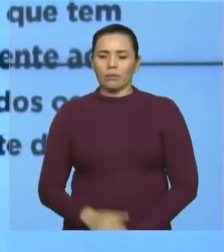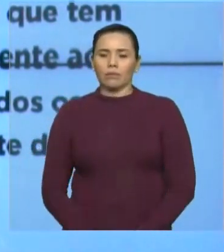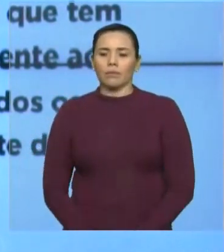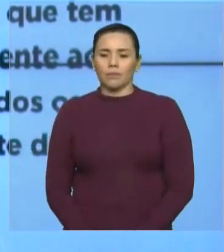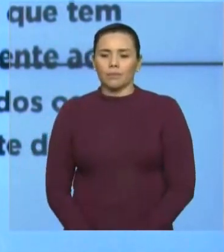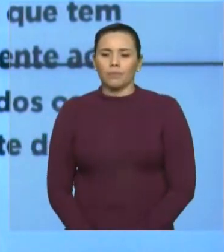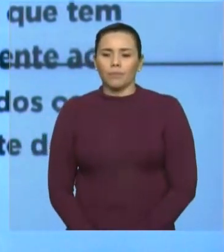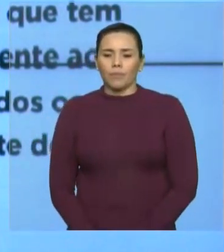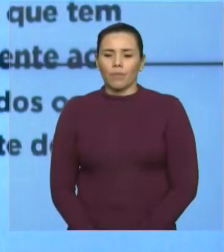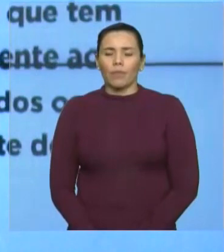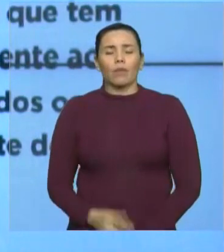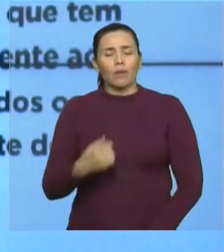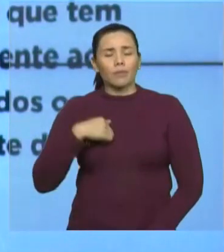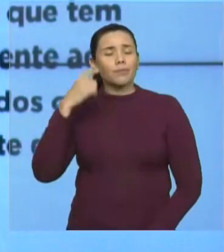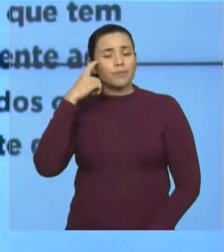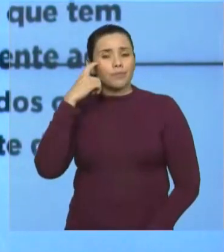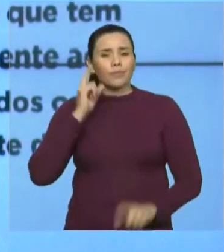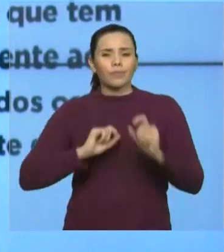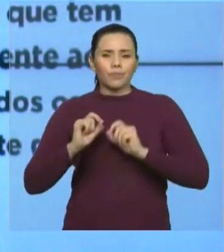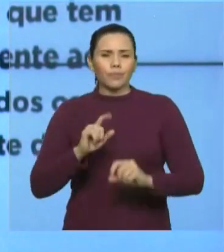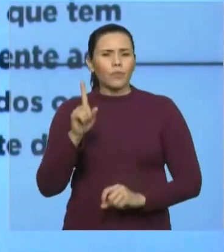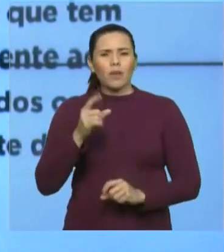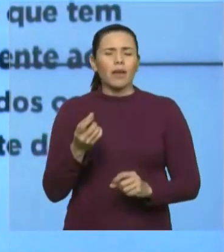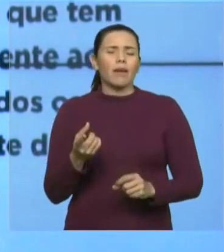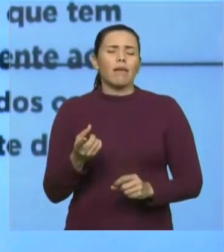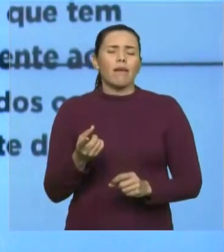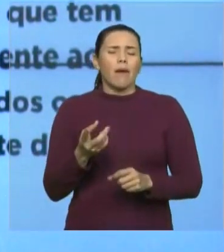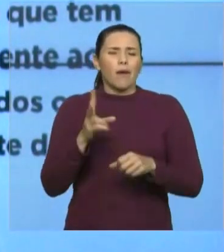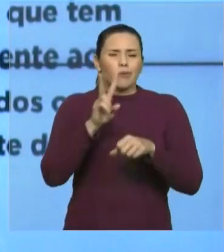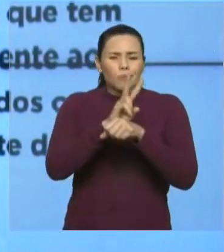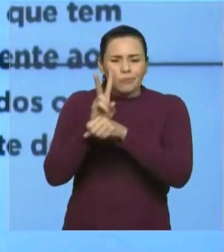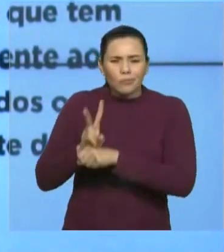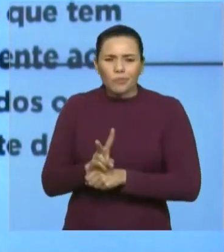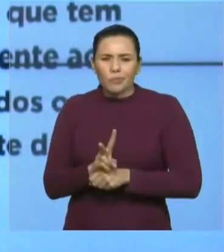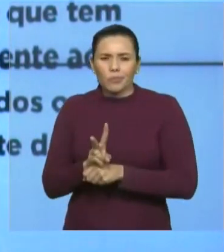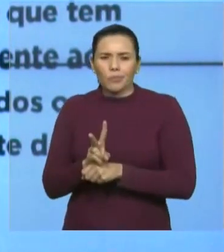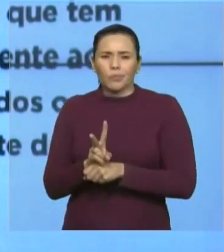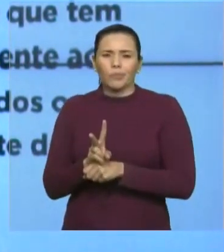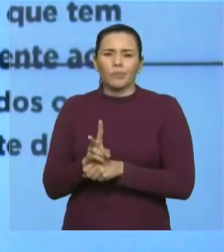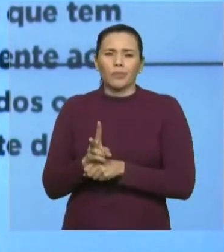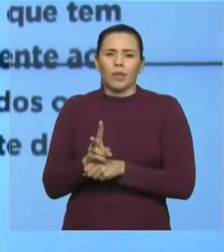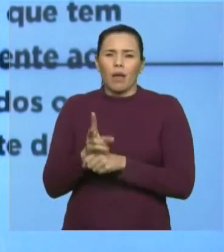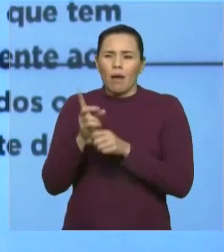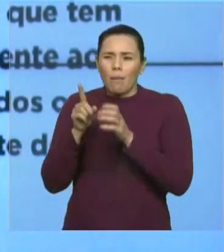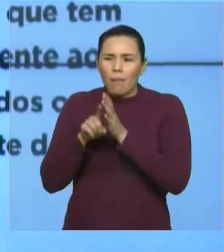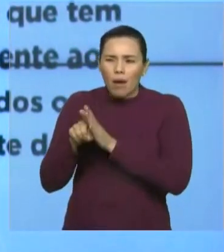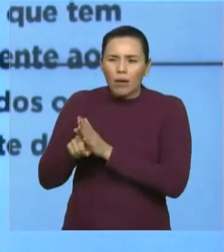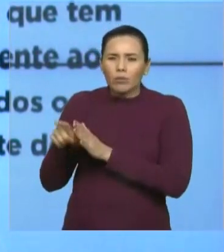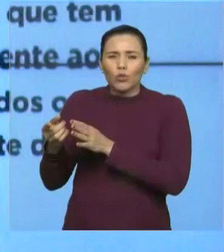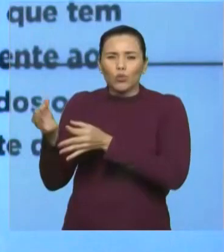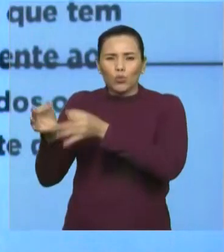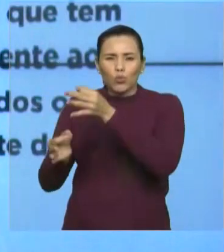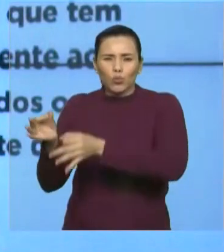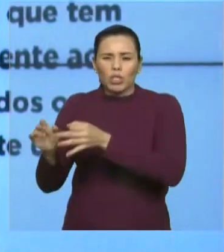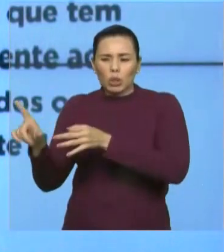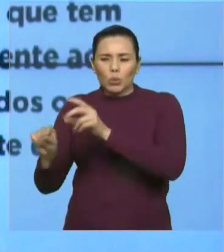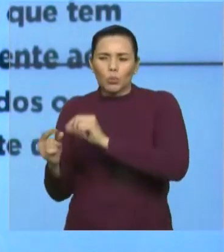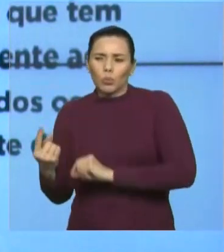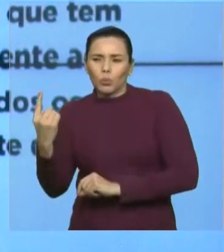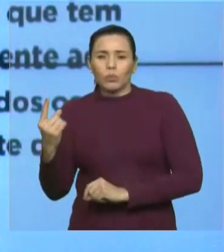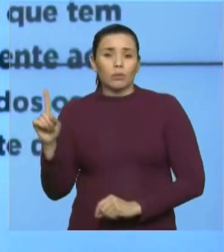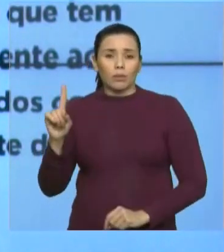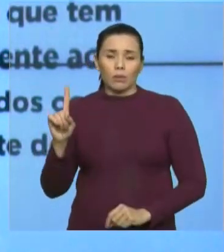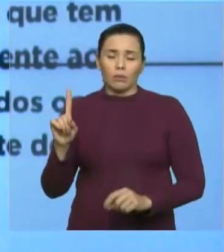é investigação de juiz, de membro do judiciário. Nós fizemos uma indicação, mas nós temos o legislativo,